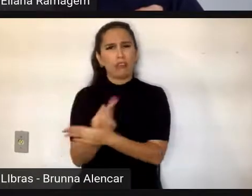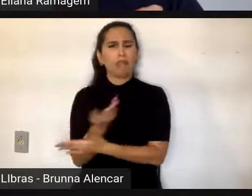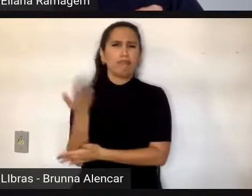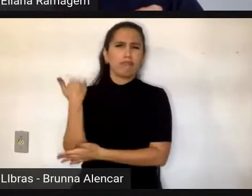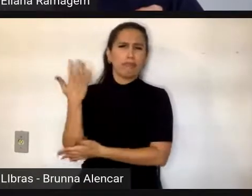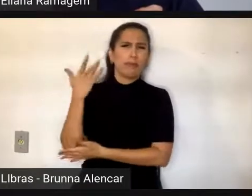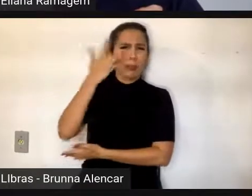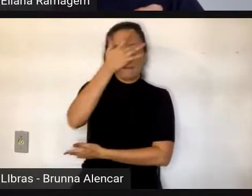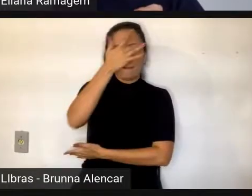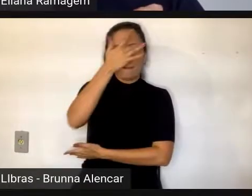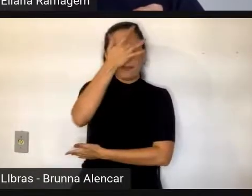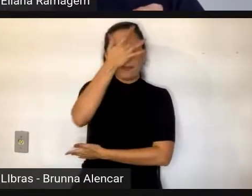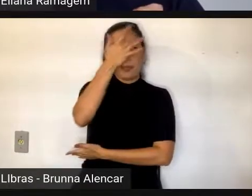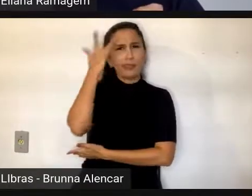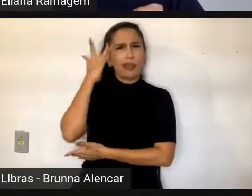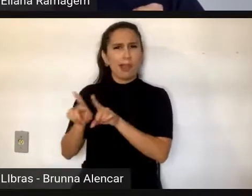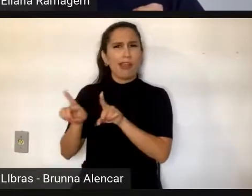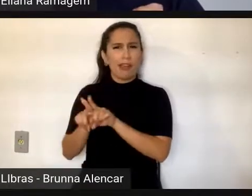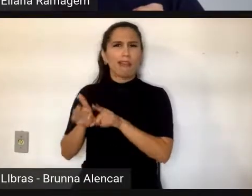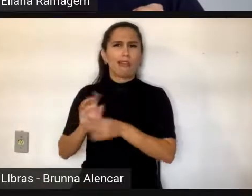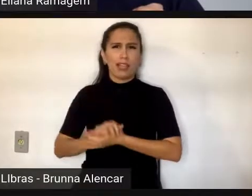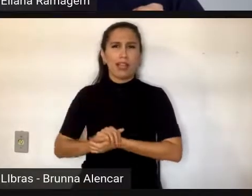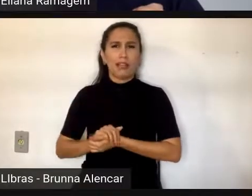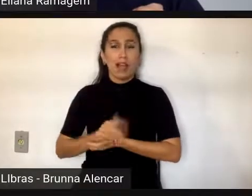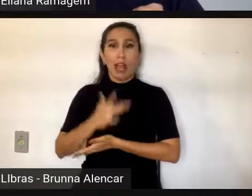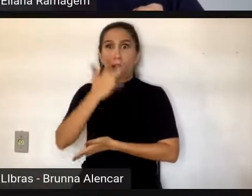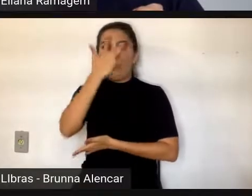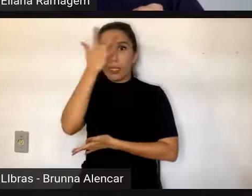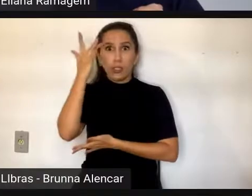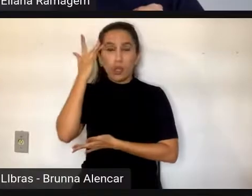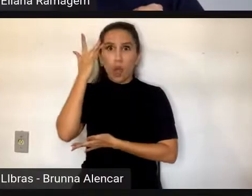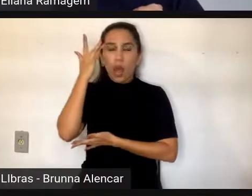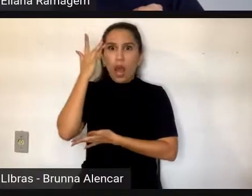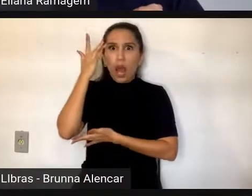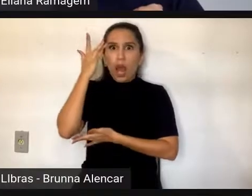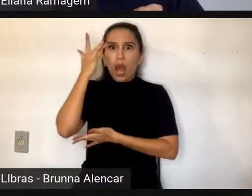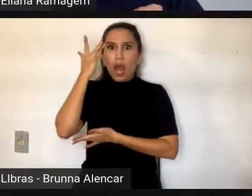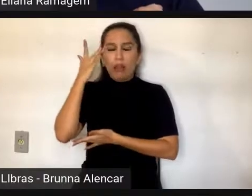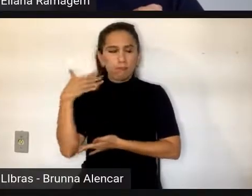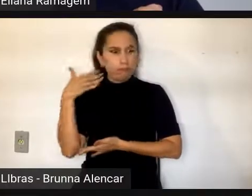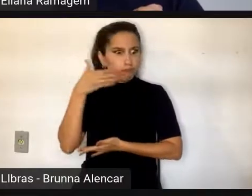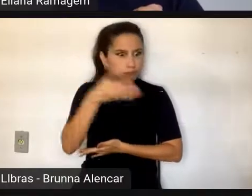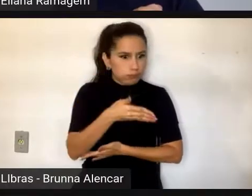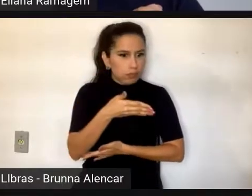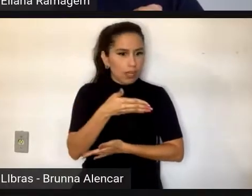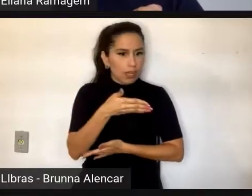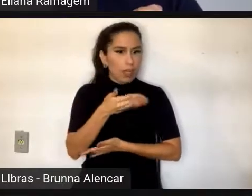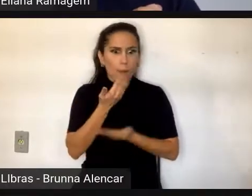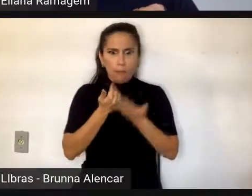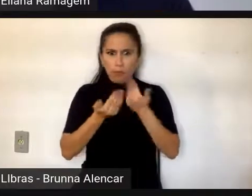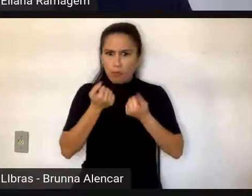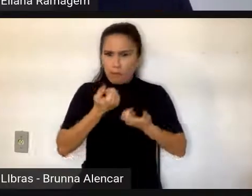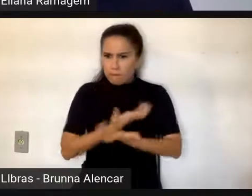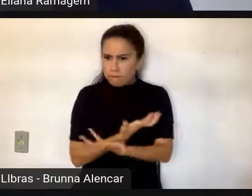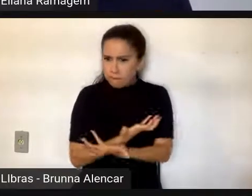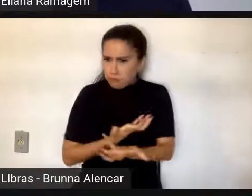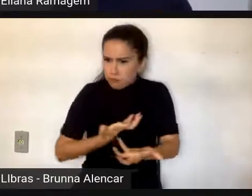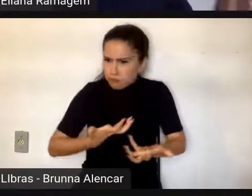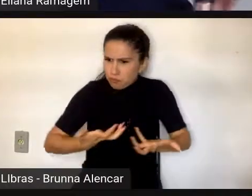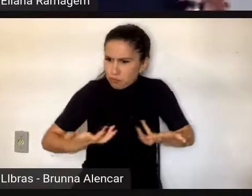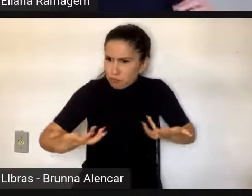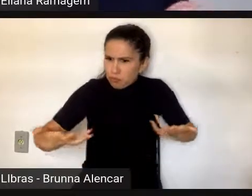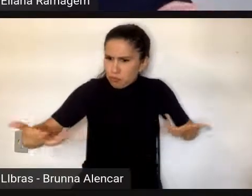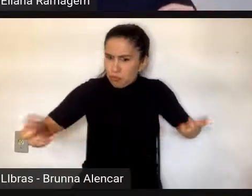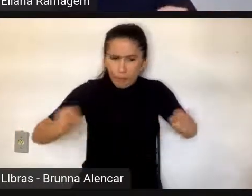quem fazia muita refeição fora de casa em restaurante aquilo, muitas vezes tinha o hábito de comer uma variedade de vegetais muito maior e não